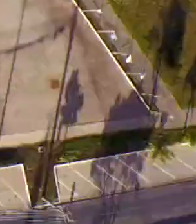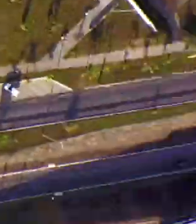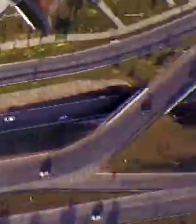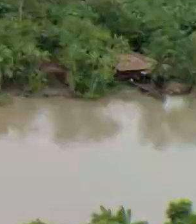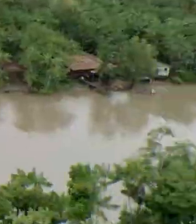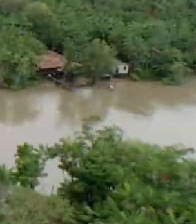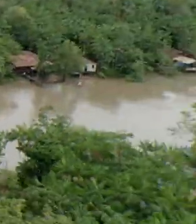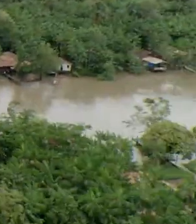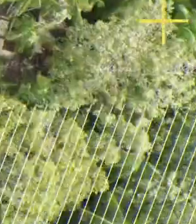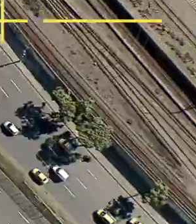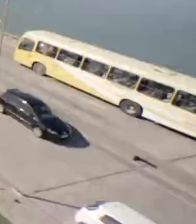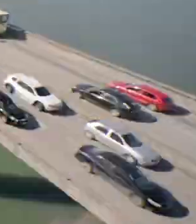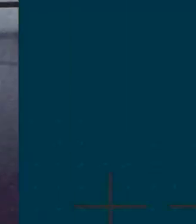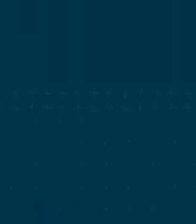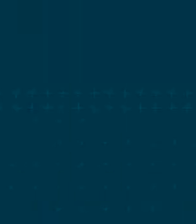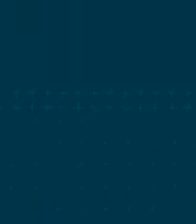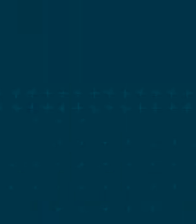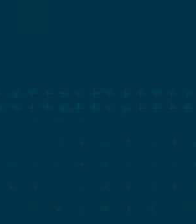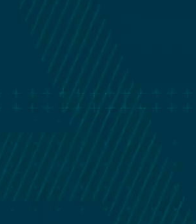Música